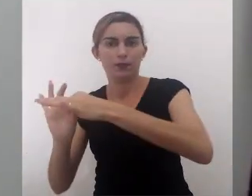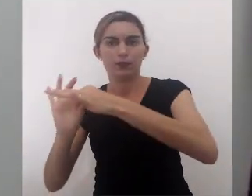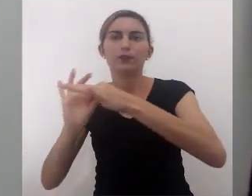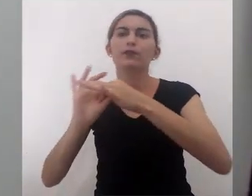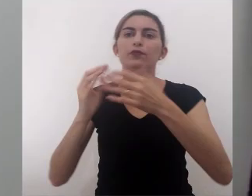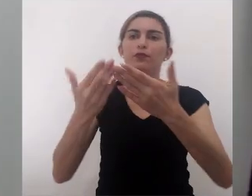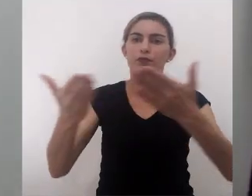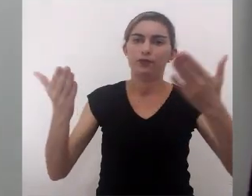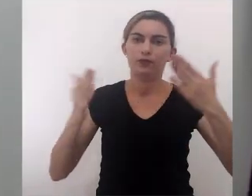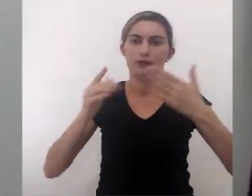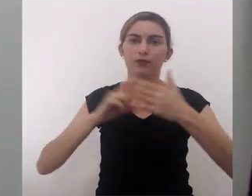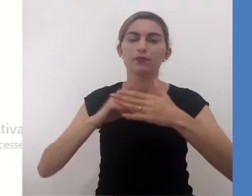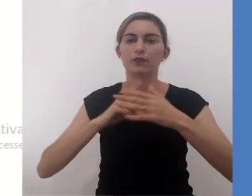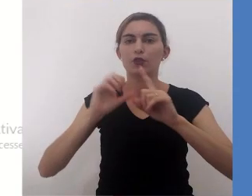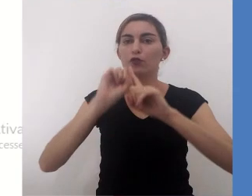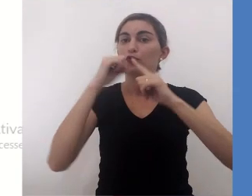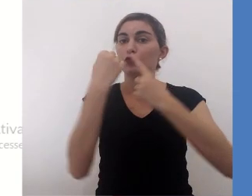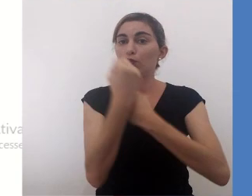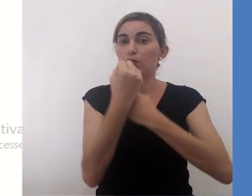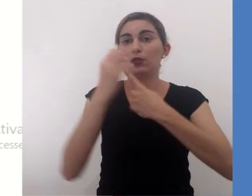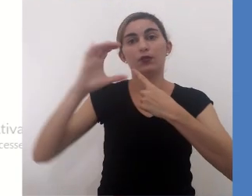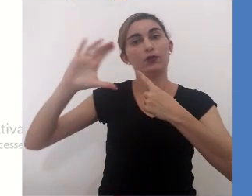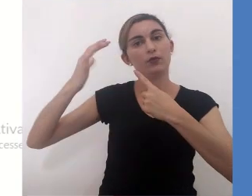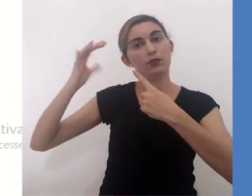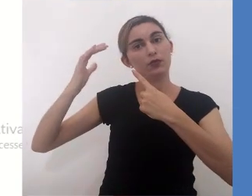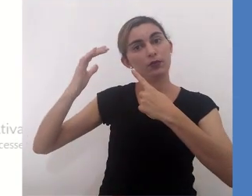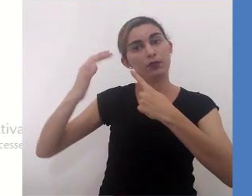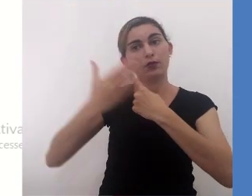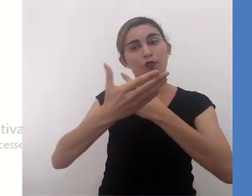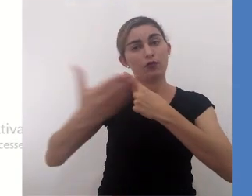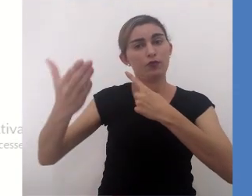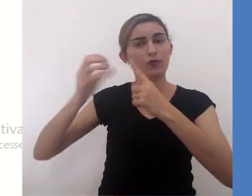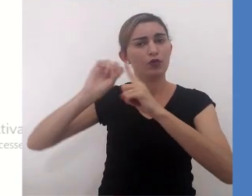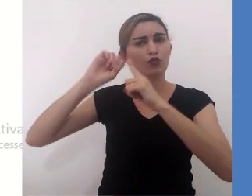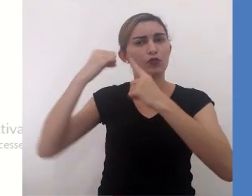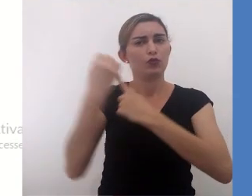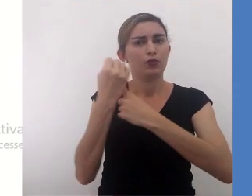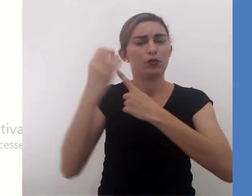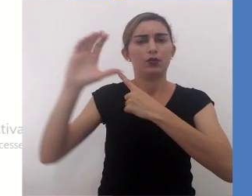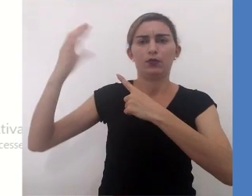ter socialismo científico. Aí vem o socialismo científico.